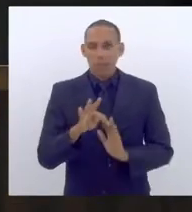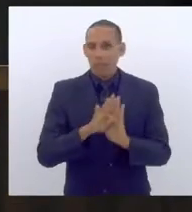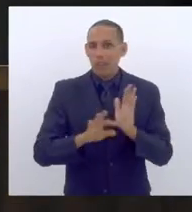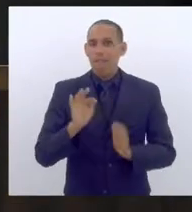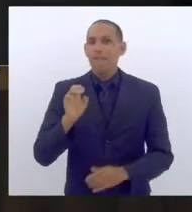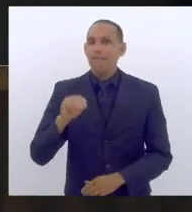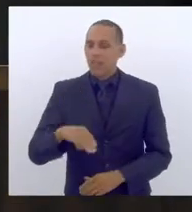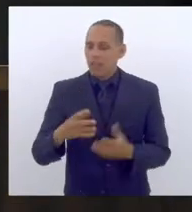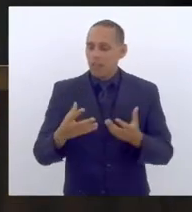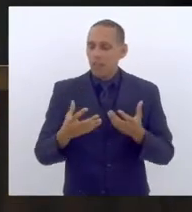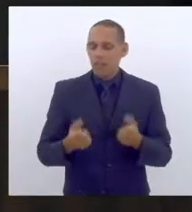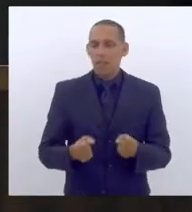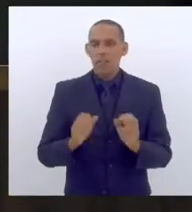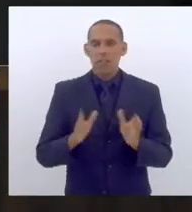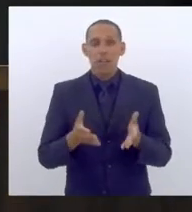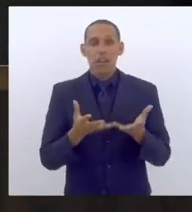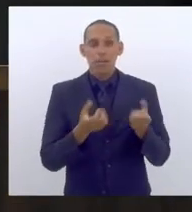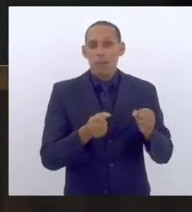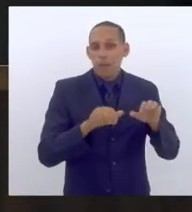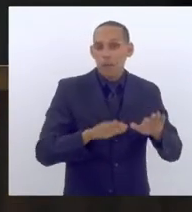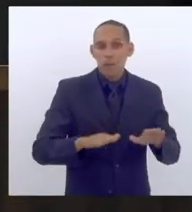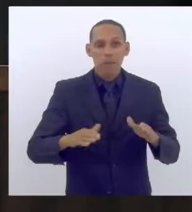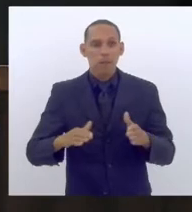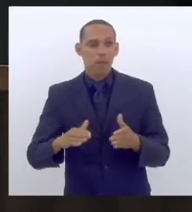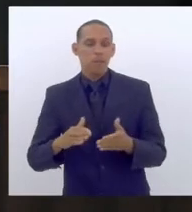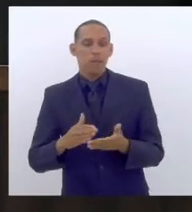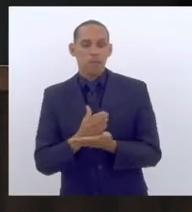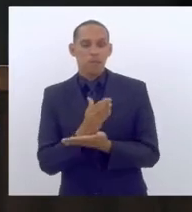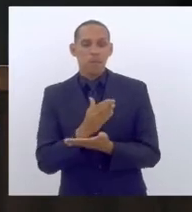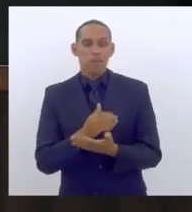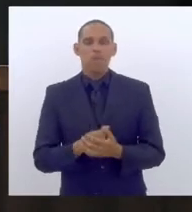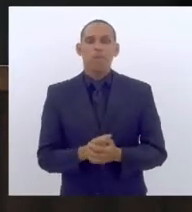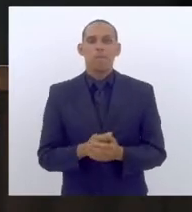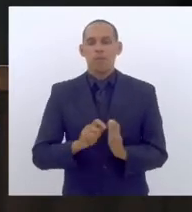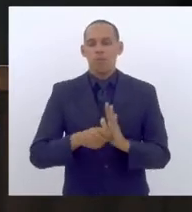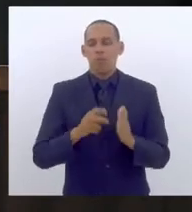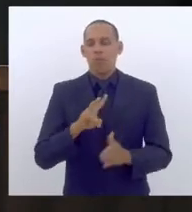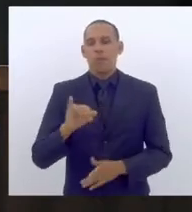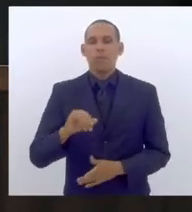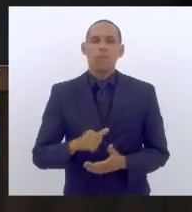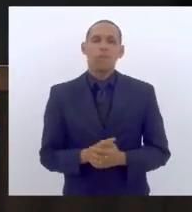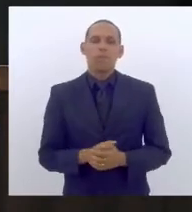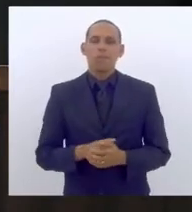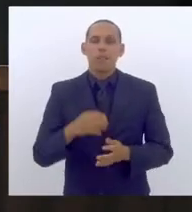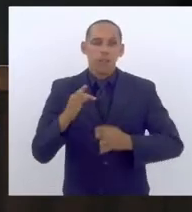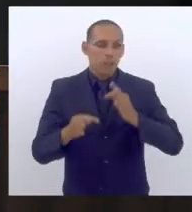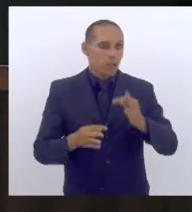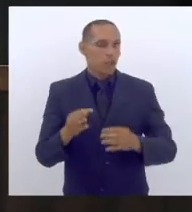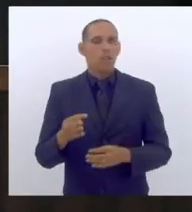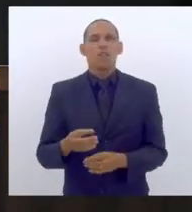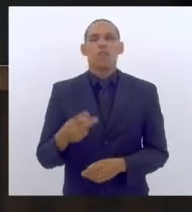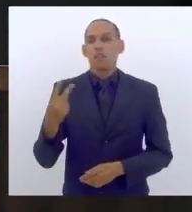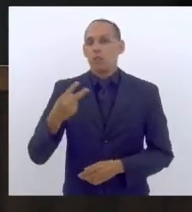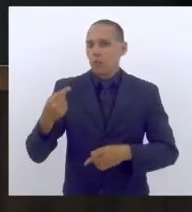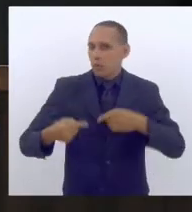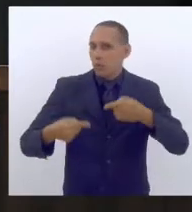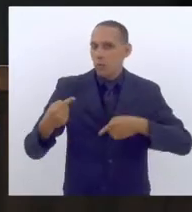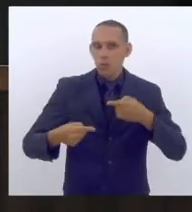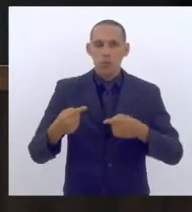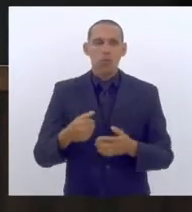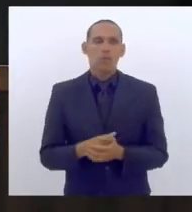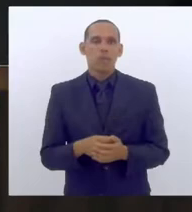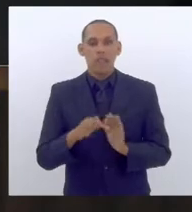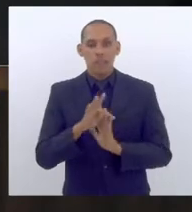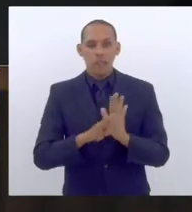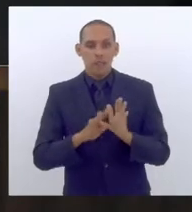que a presidência já definiu os seus que aprovam permaneça Como estão aprovado vai autógrafo interpretação de nada em segunda discussão do vencido